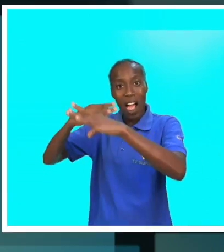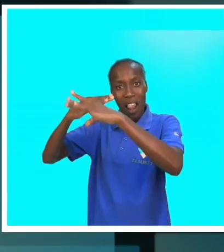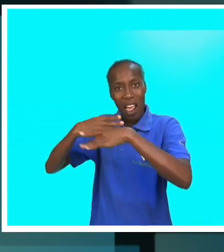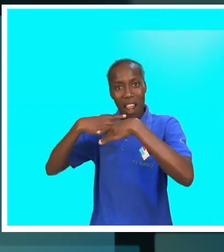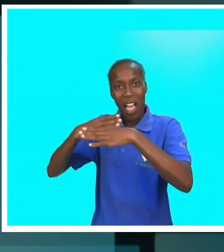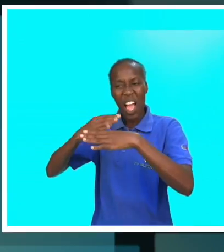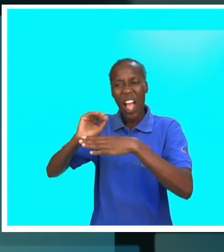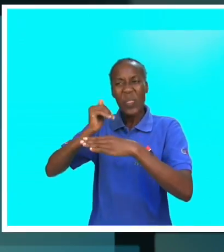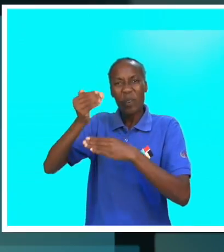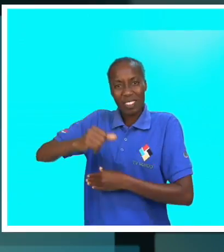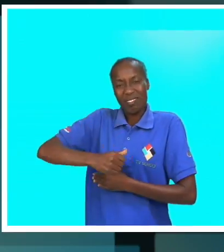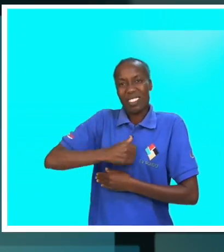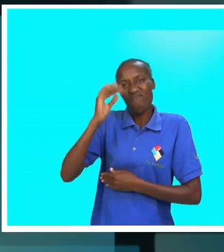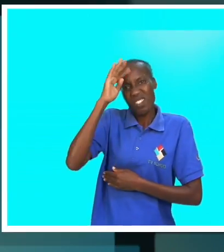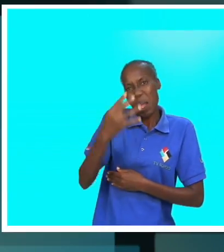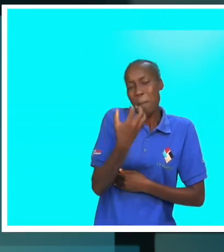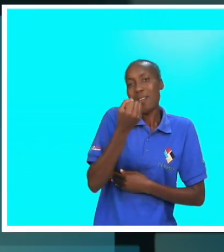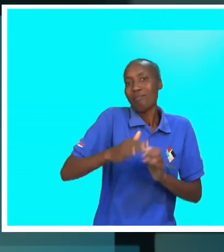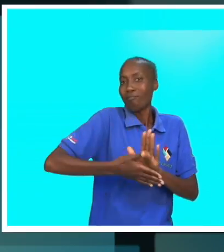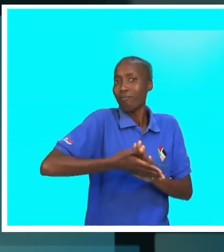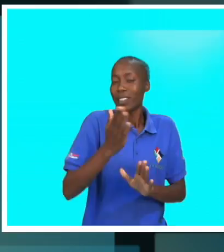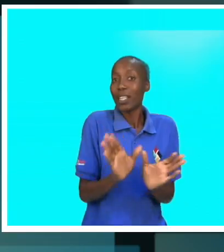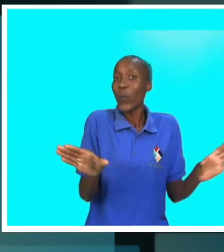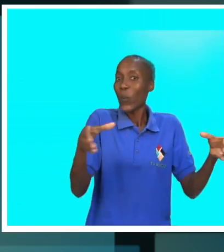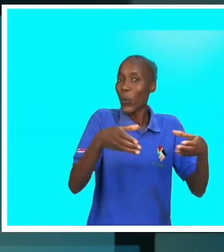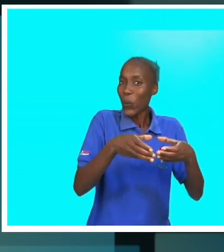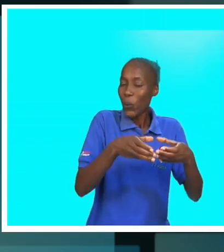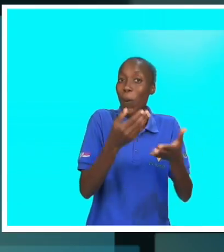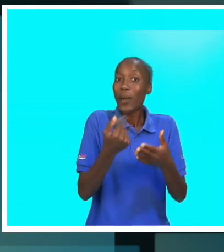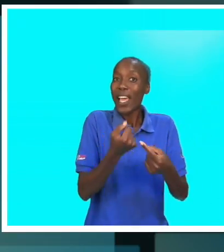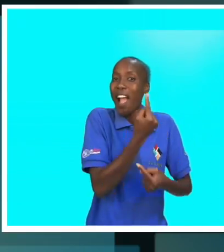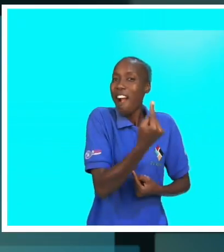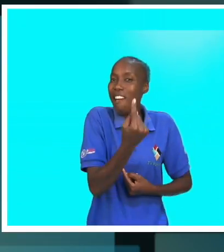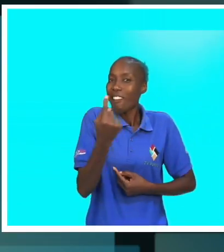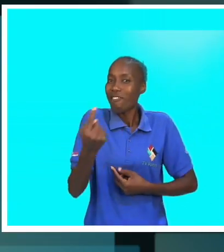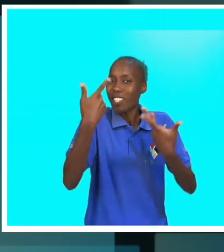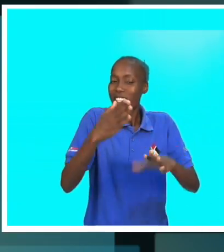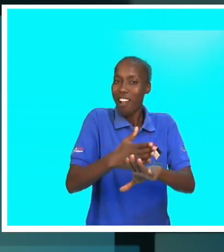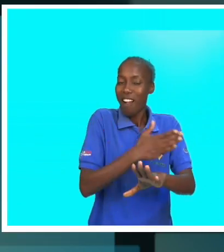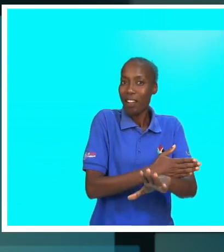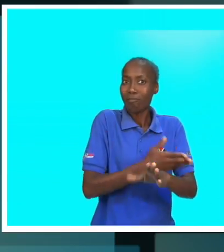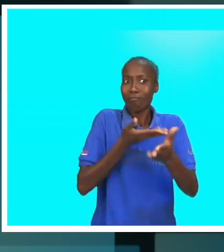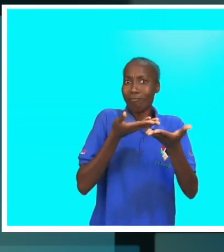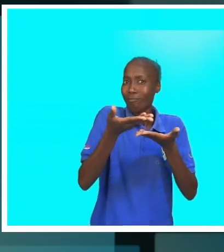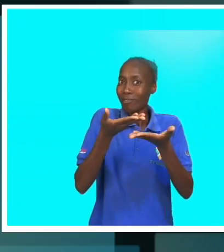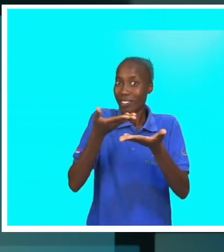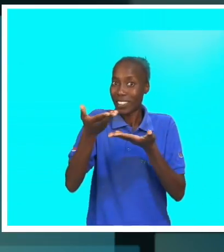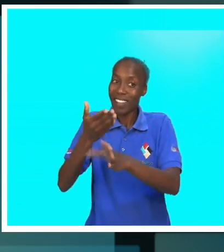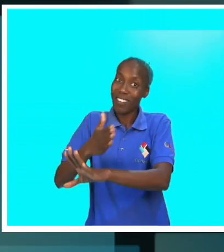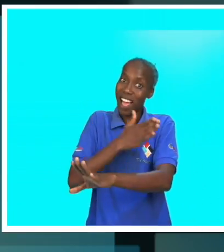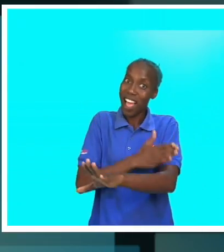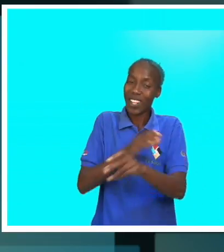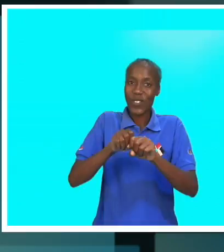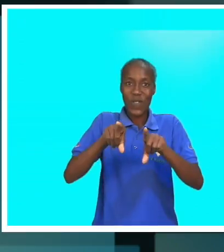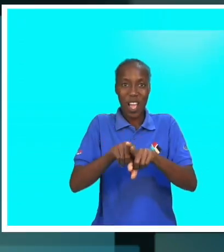atuar, então nós vimos que realmente já dava para iniciar com o grupo, porque cada um, como